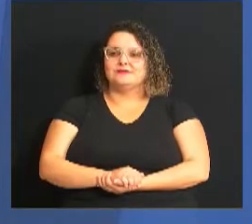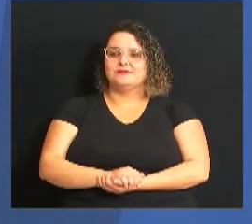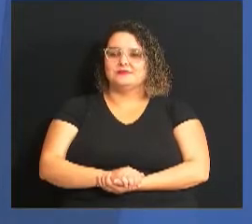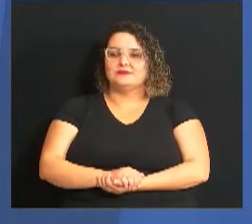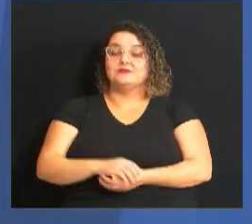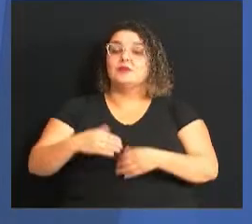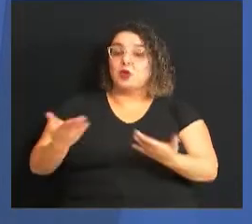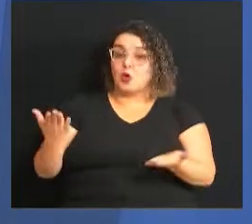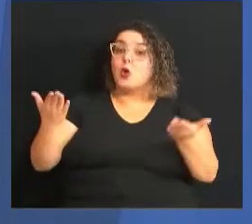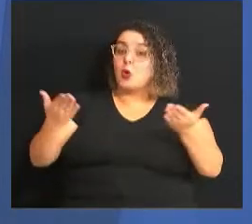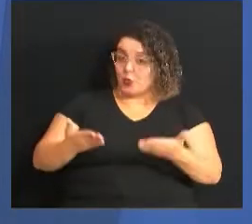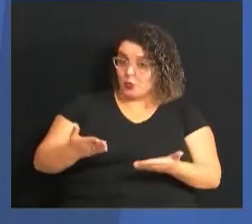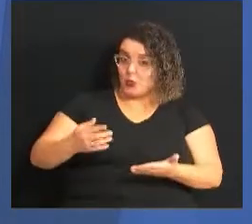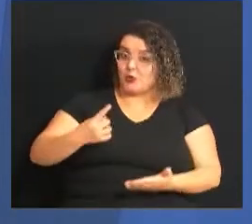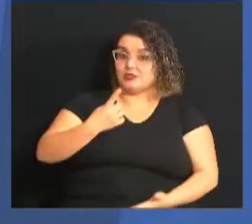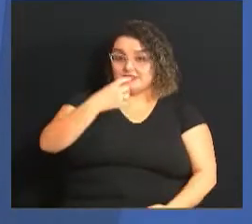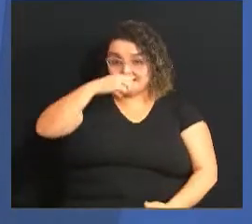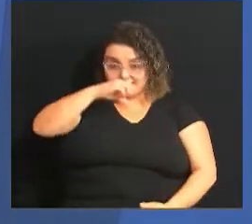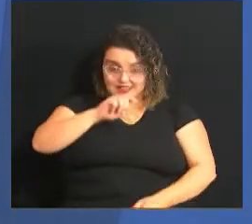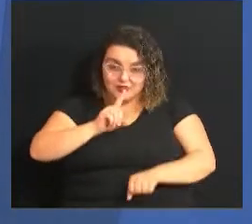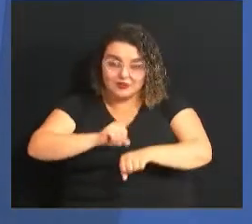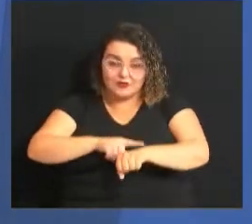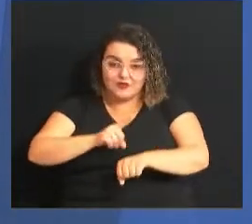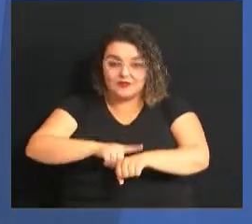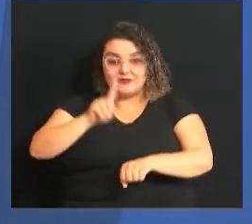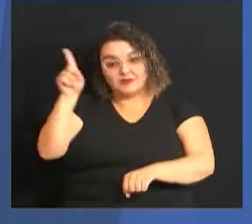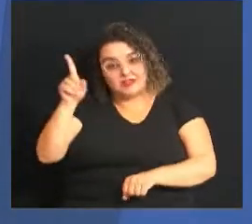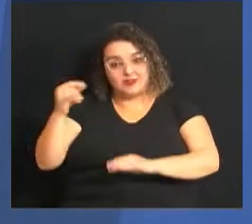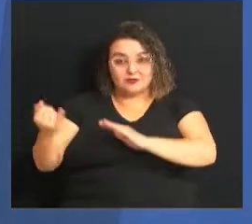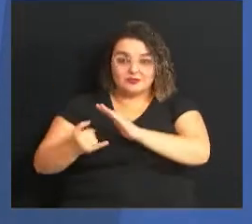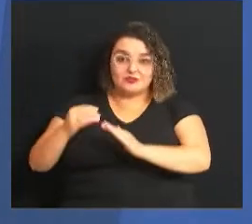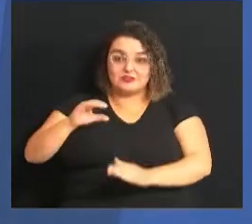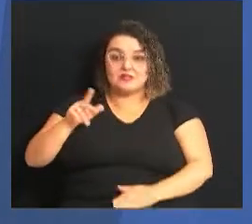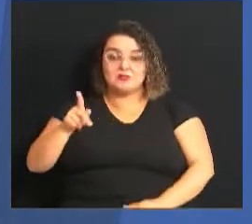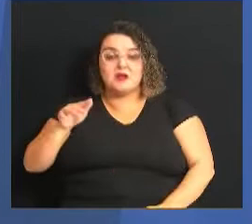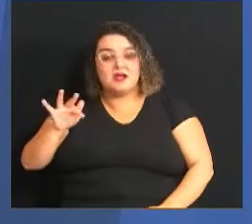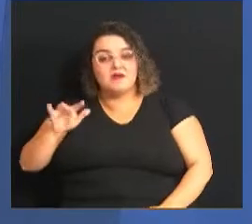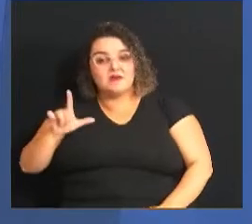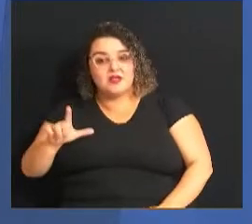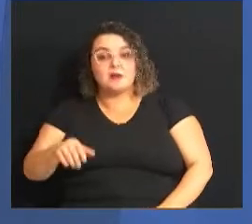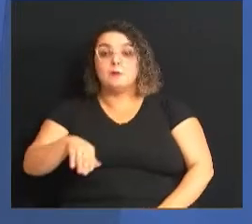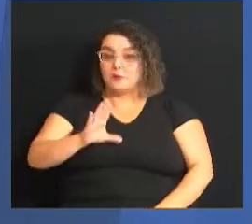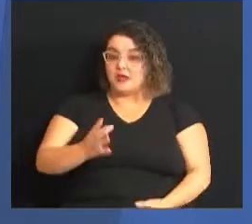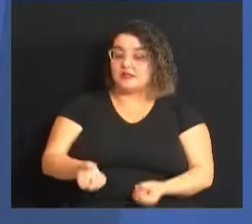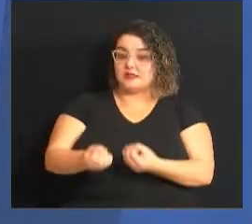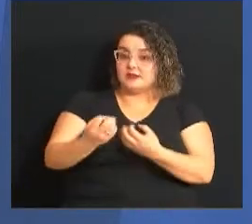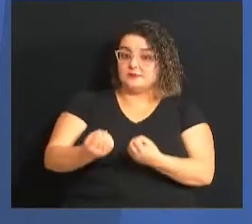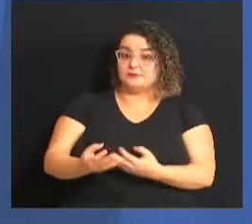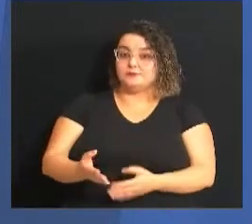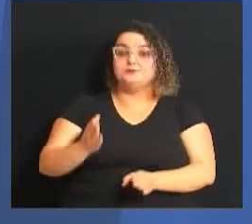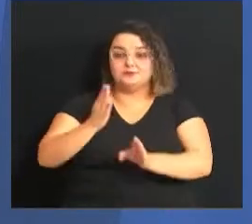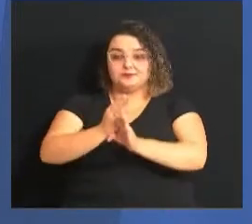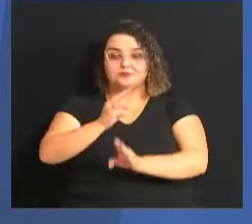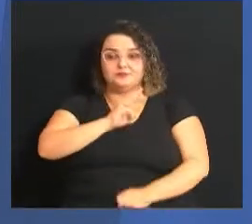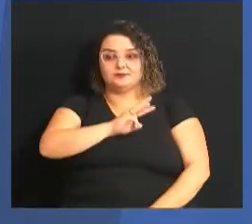Então, hoje, às 19 horas, lá no Instituto CPFL, mais informações você encontra no